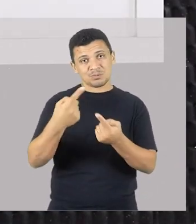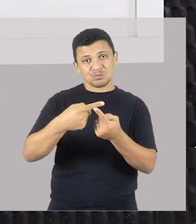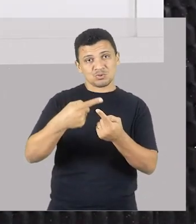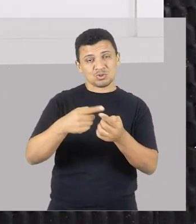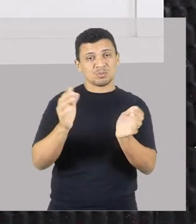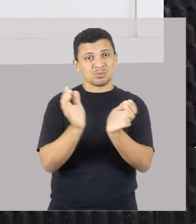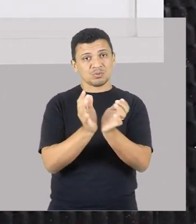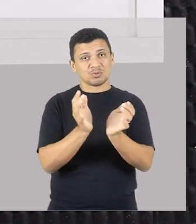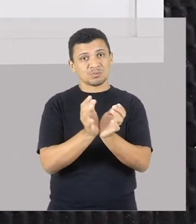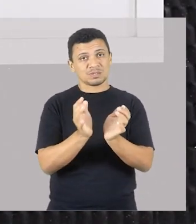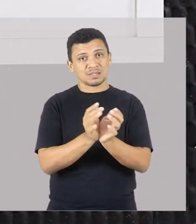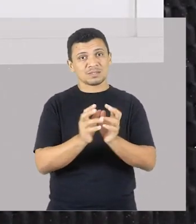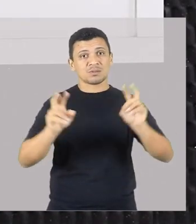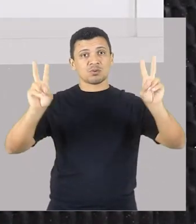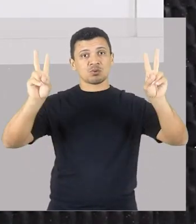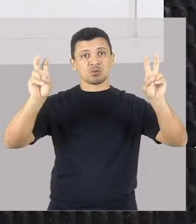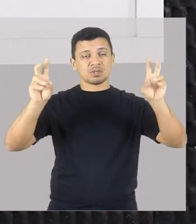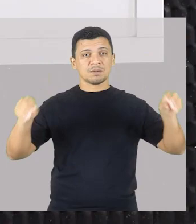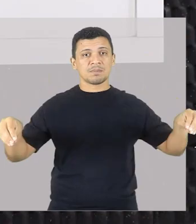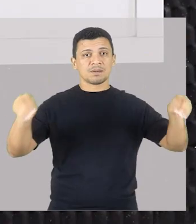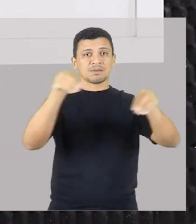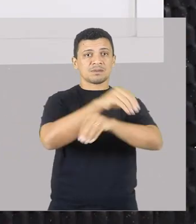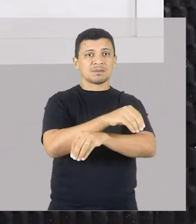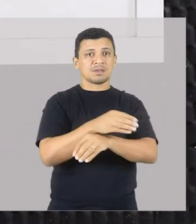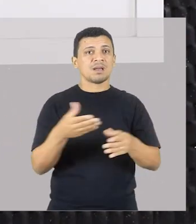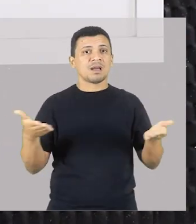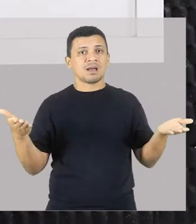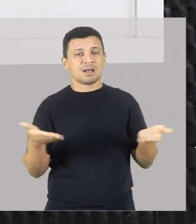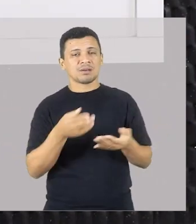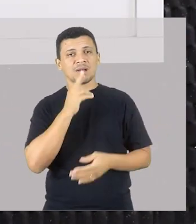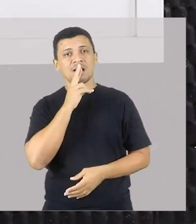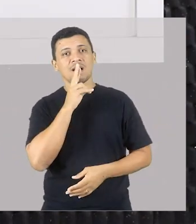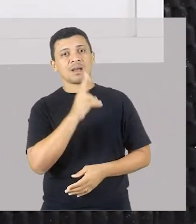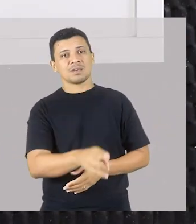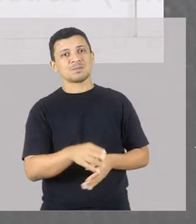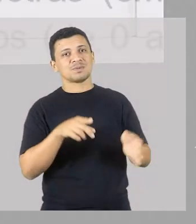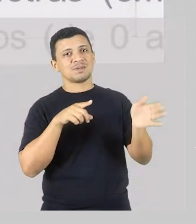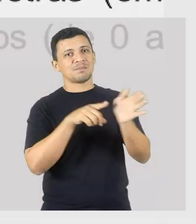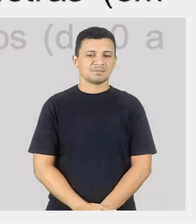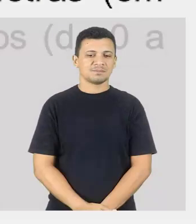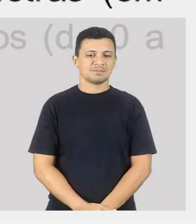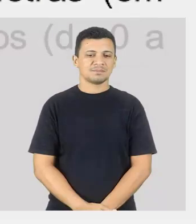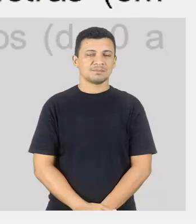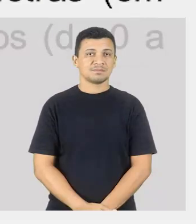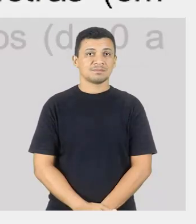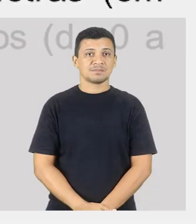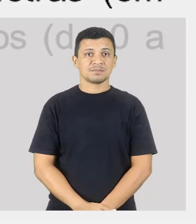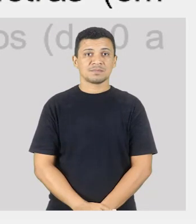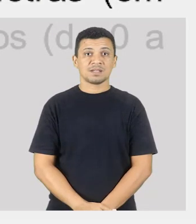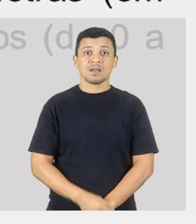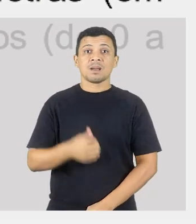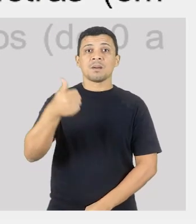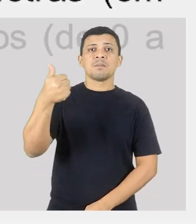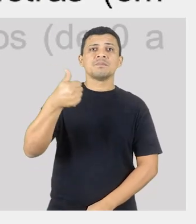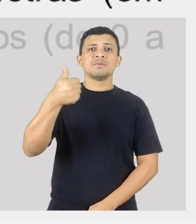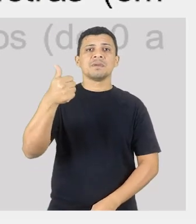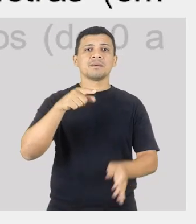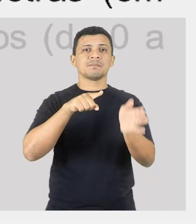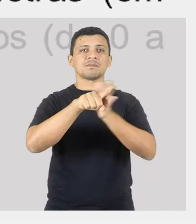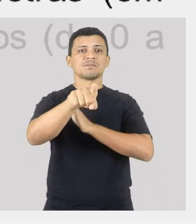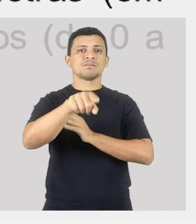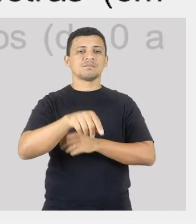de permutação. Agora a gente vai fazer as questões. Vem para as questões comigo. Pessoal, vamos para a primeira questão